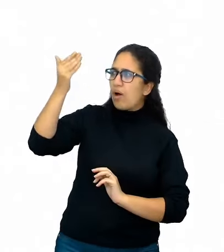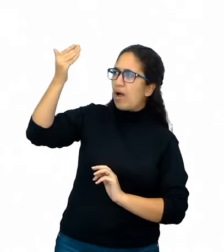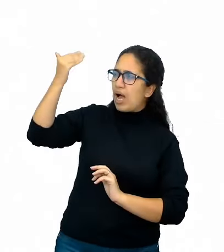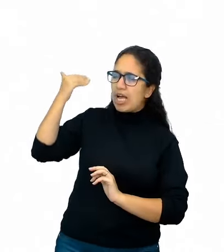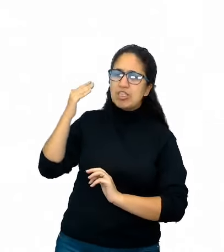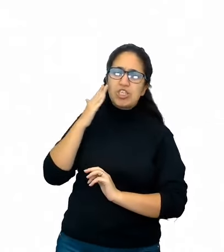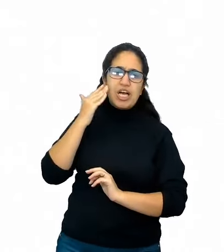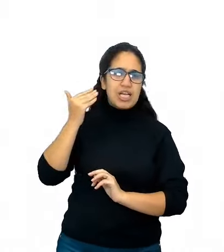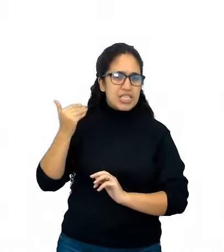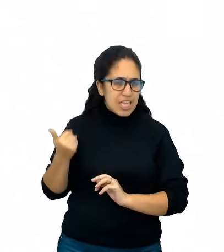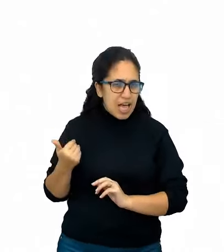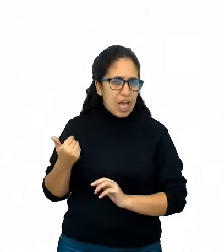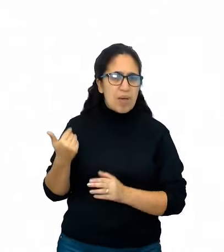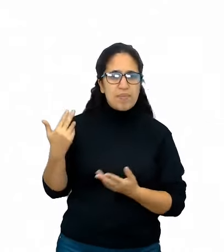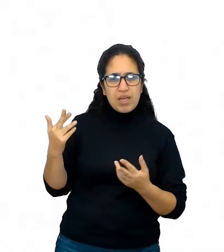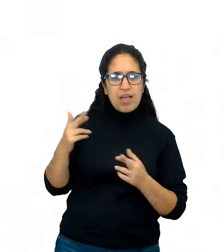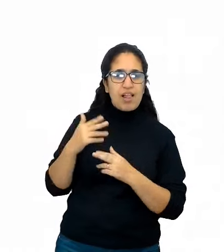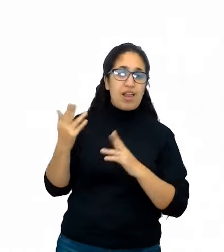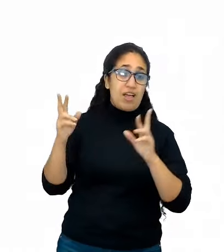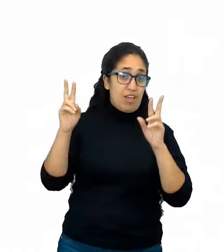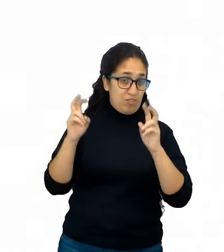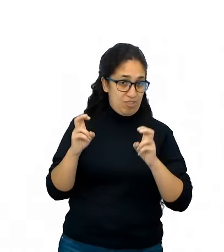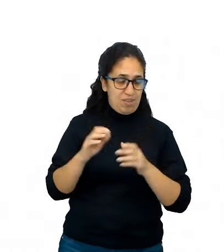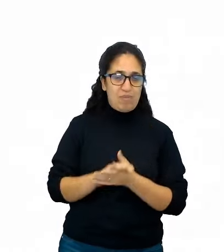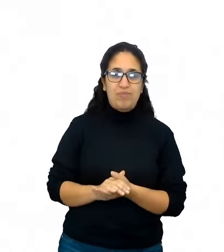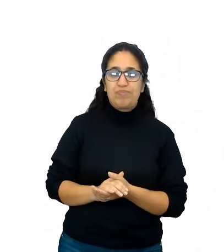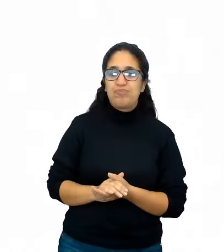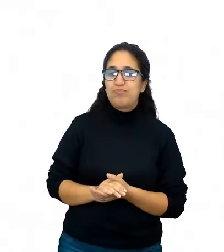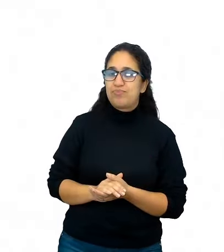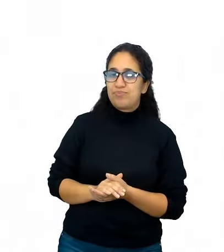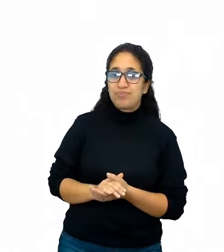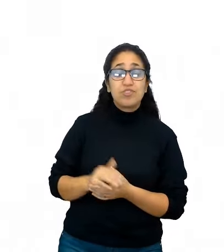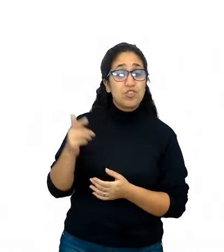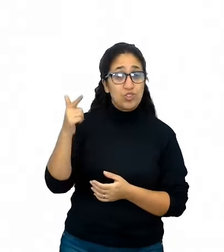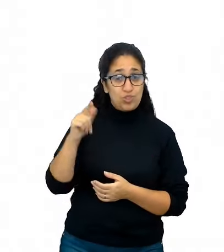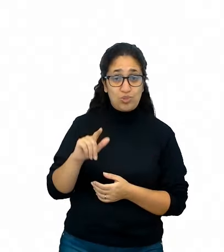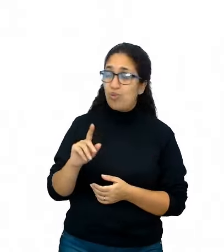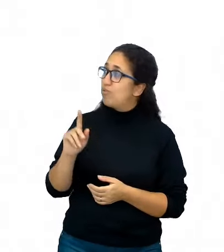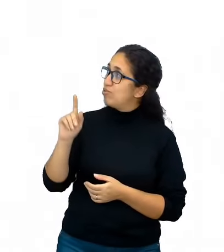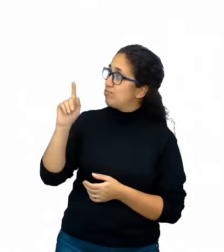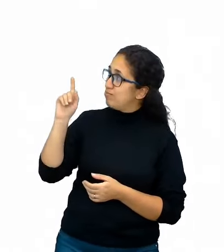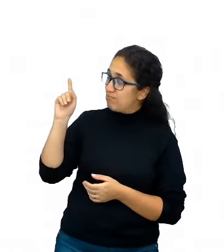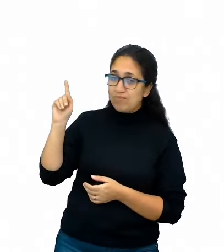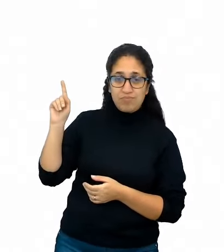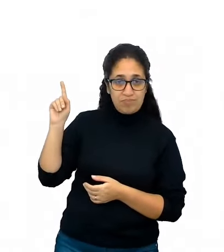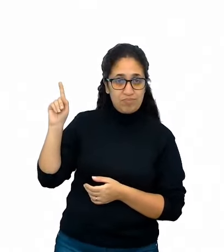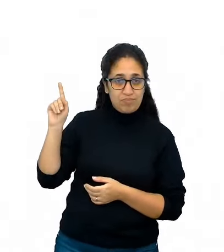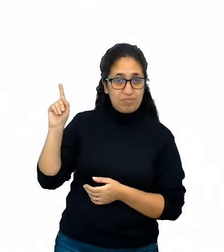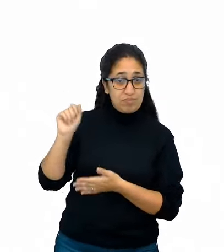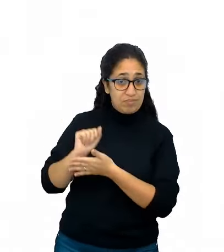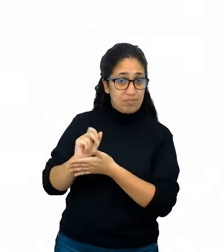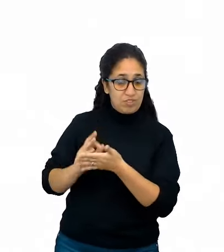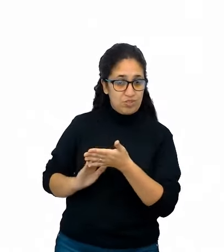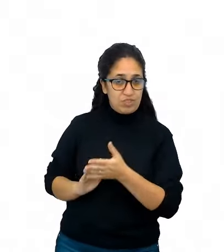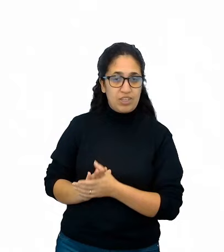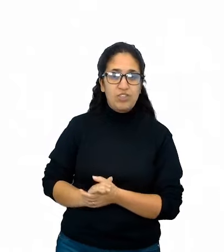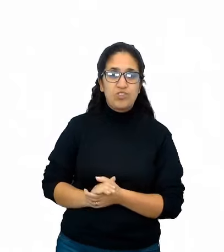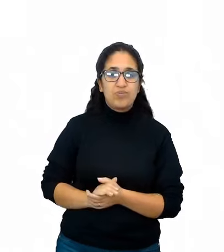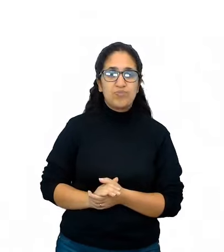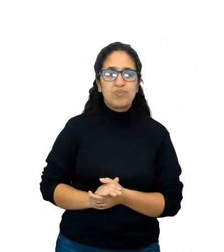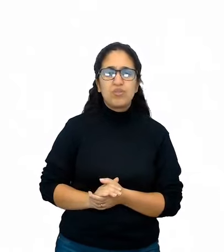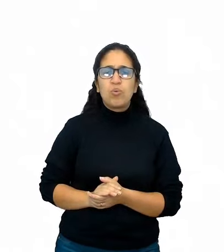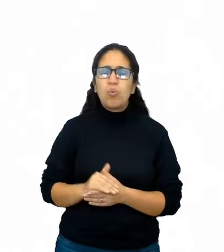dos estudantes em relação ao tema. Retomando aqui a atividade, né? O intuito